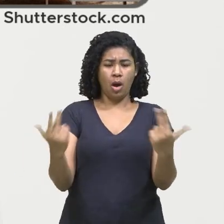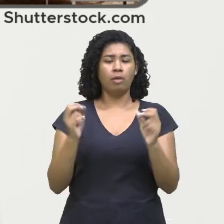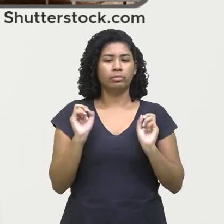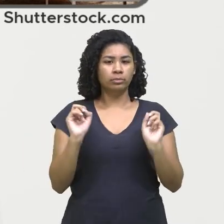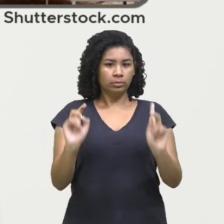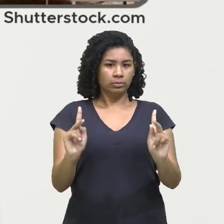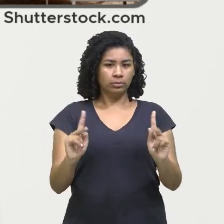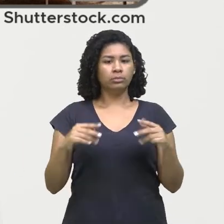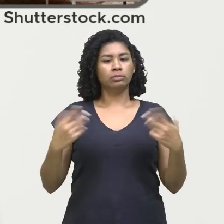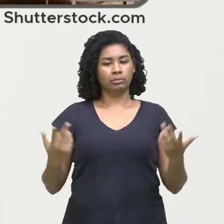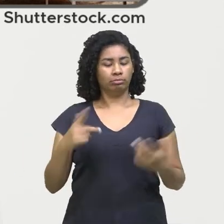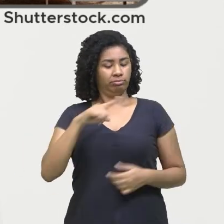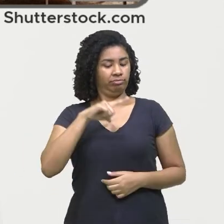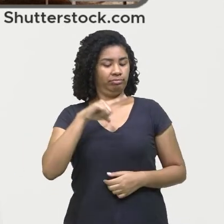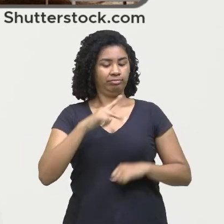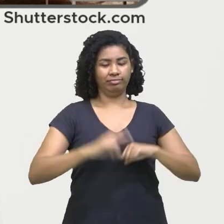verbo